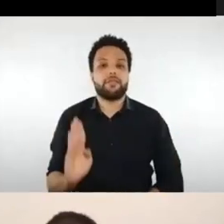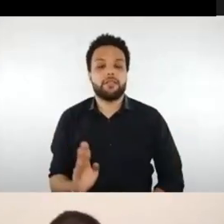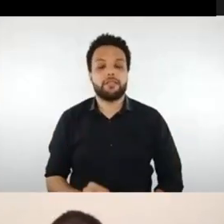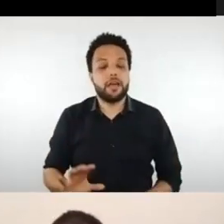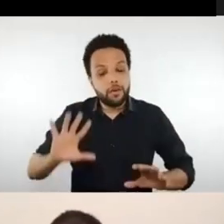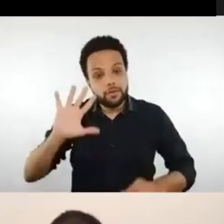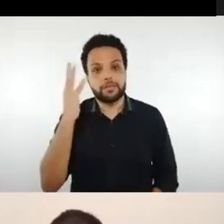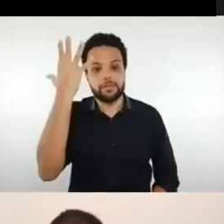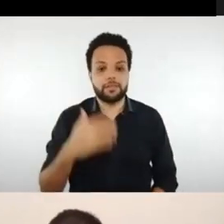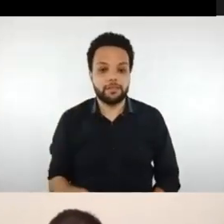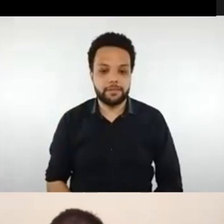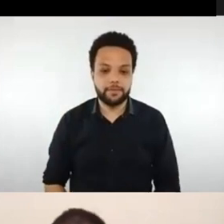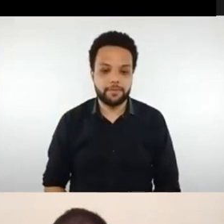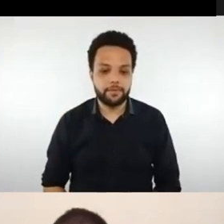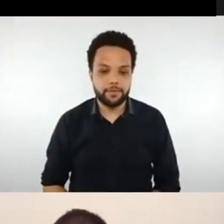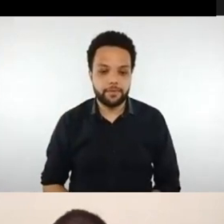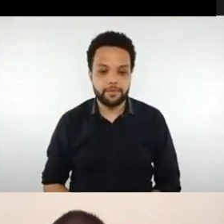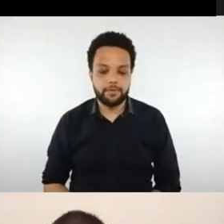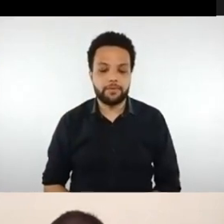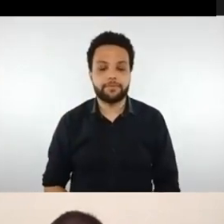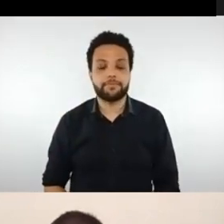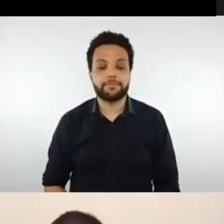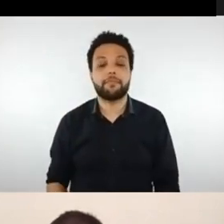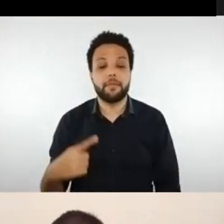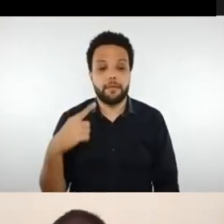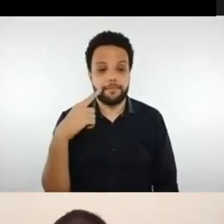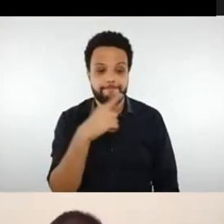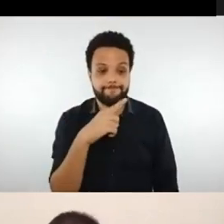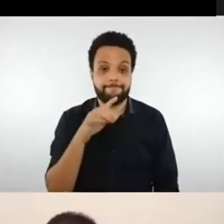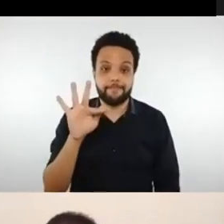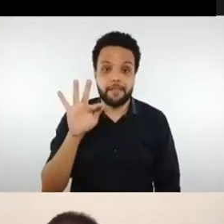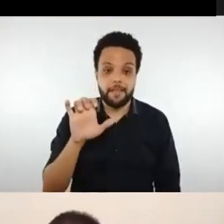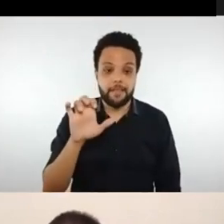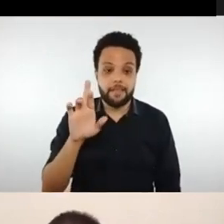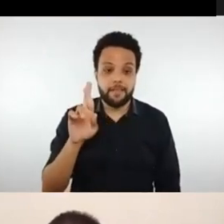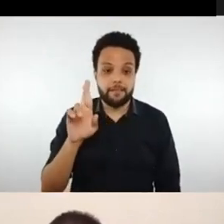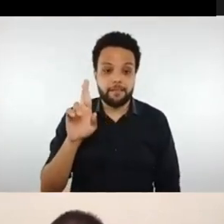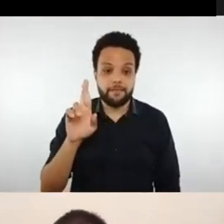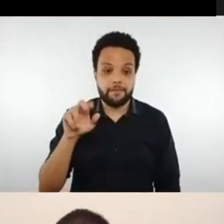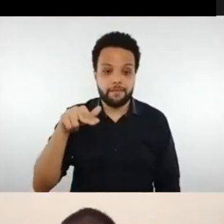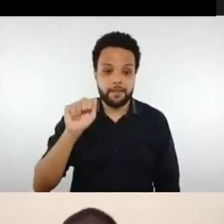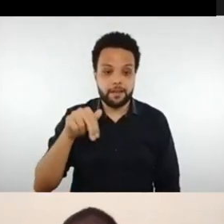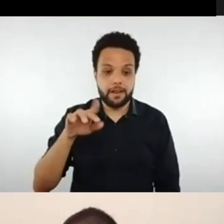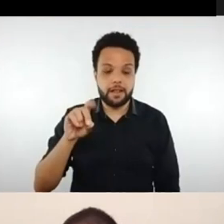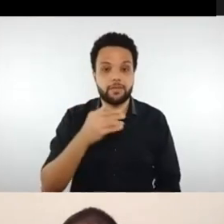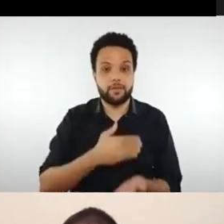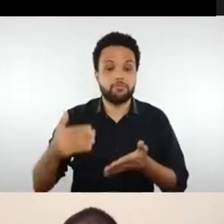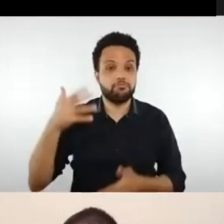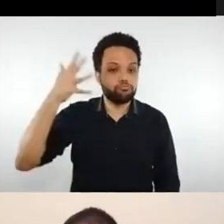Alessandro, o Fernando já começou a falar, assim, mas... Só lembrando aqui, num